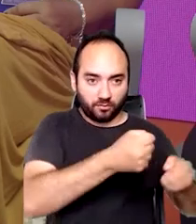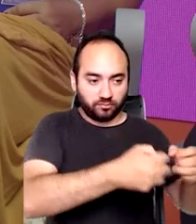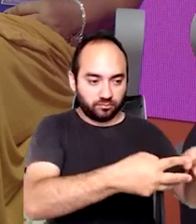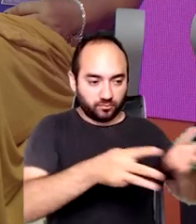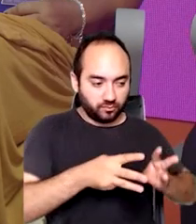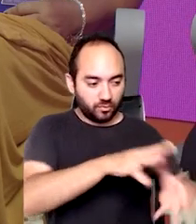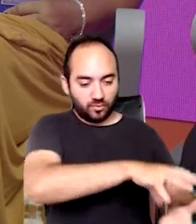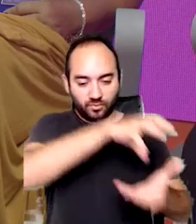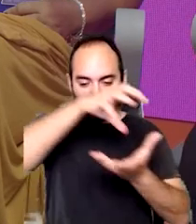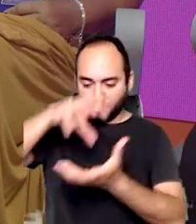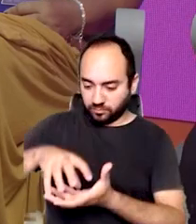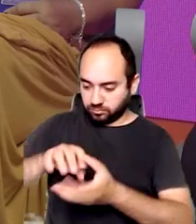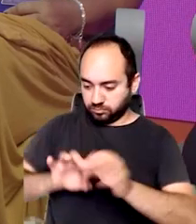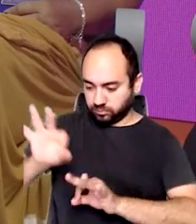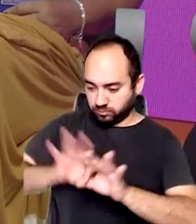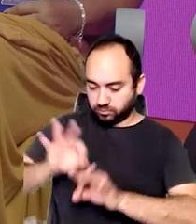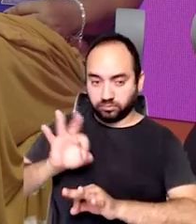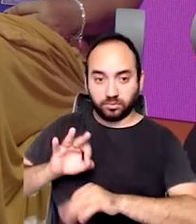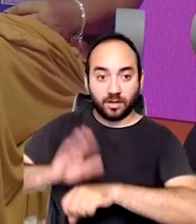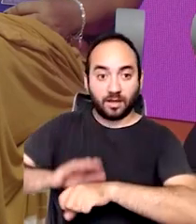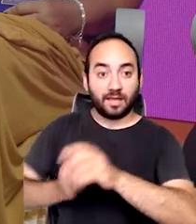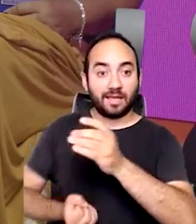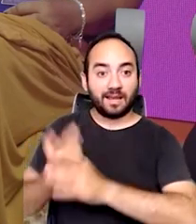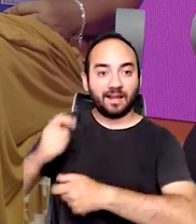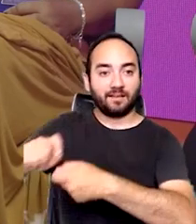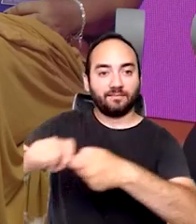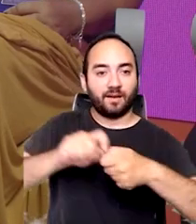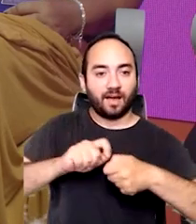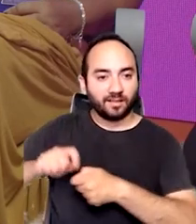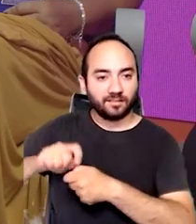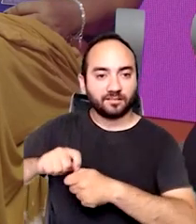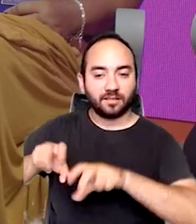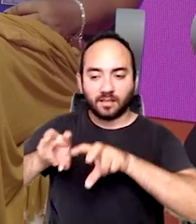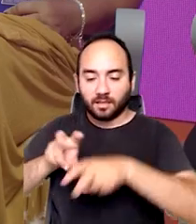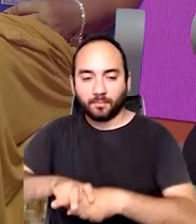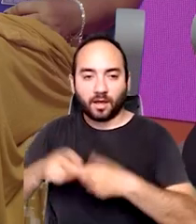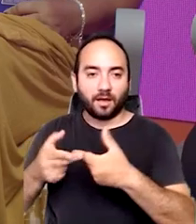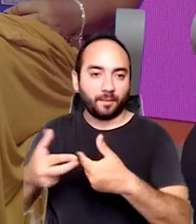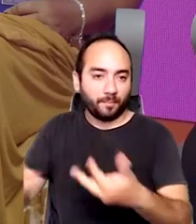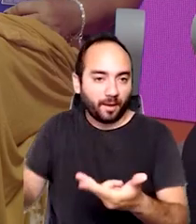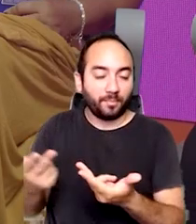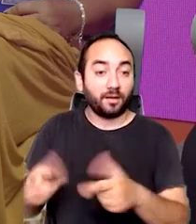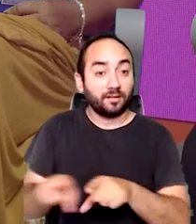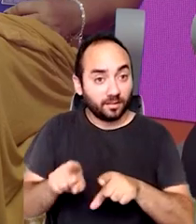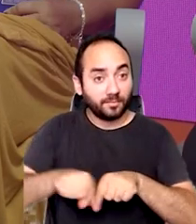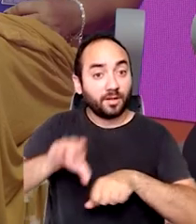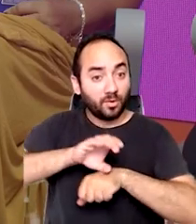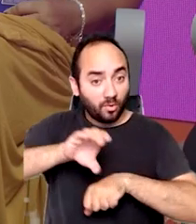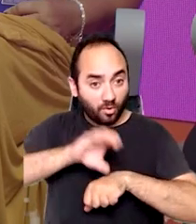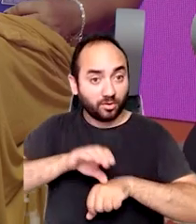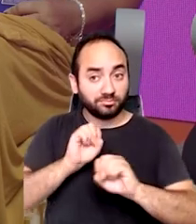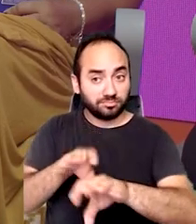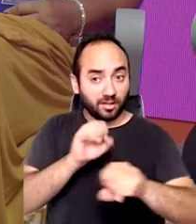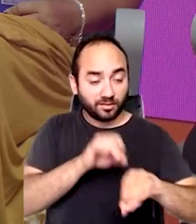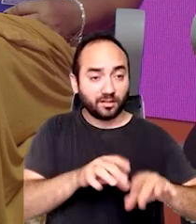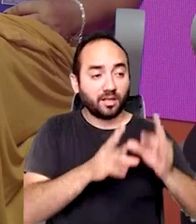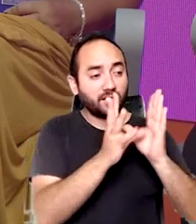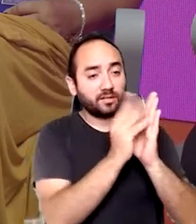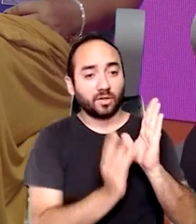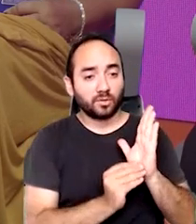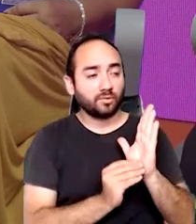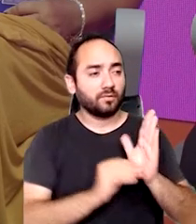móveis além de comercializar os móveis a gente também oferece cursos e conteúdo de faça você